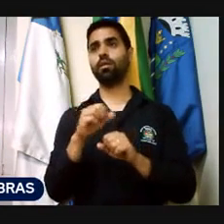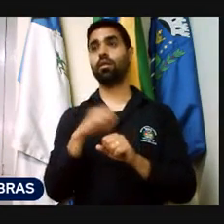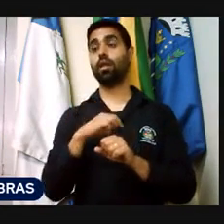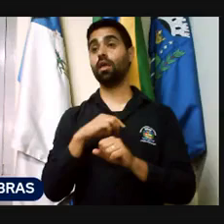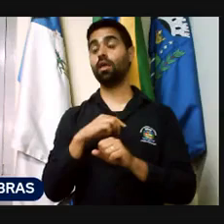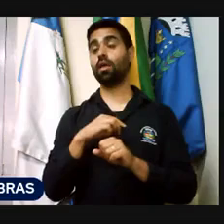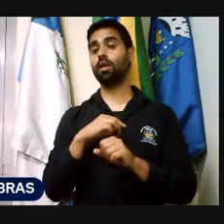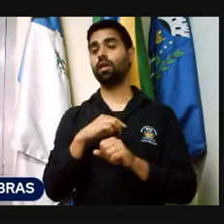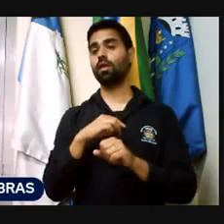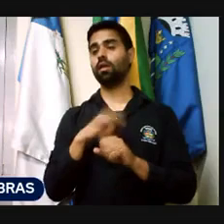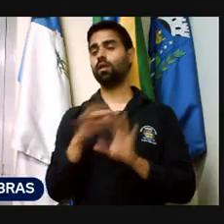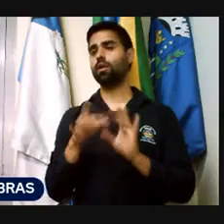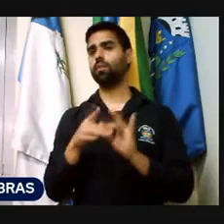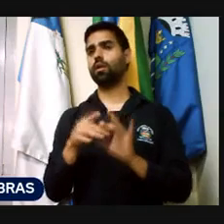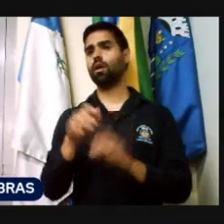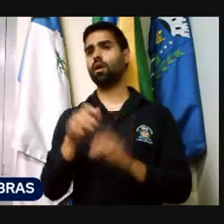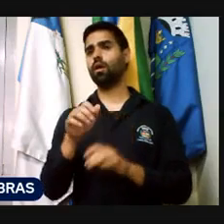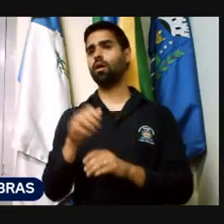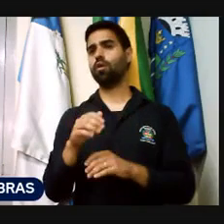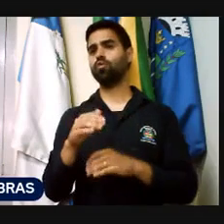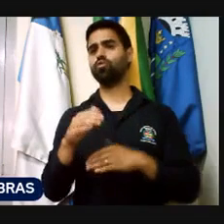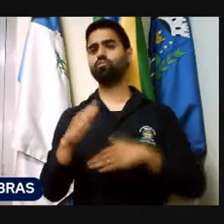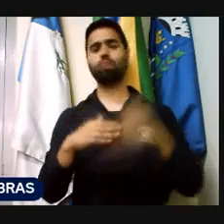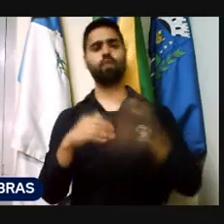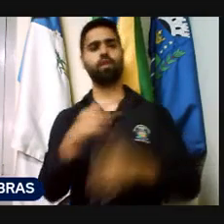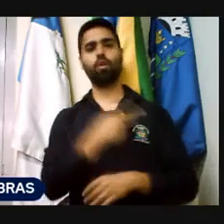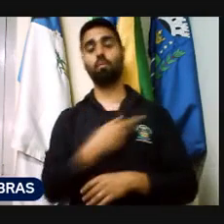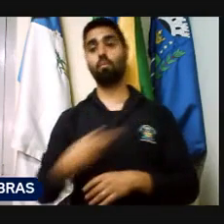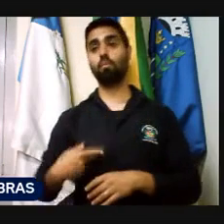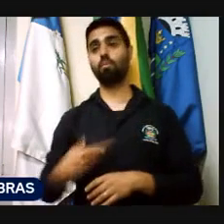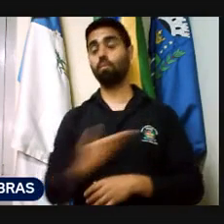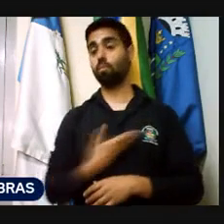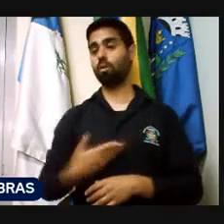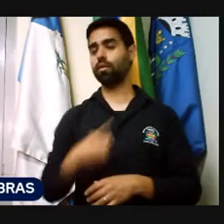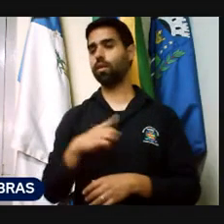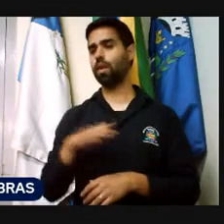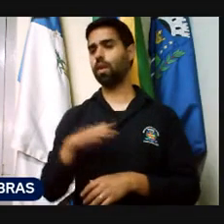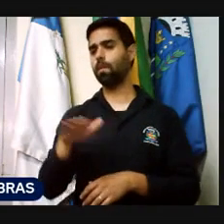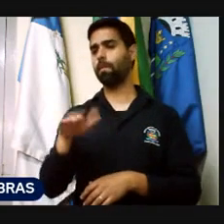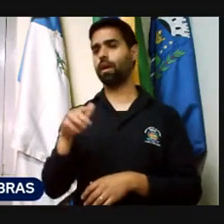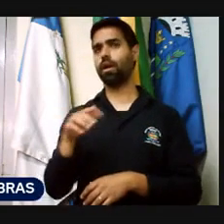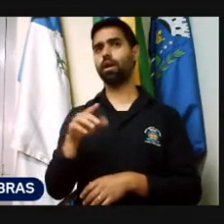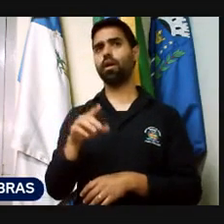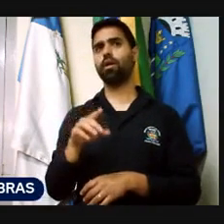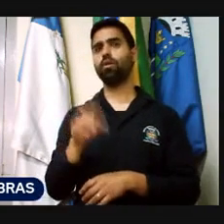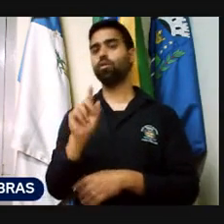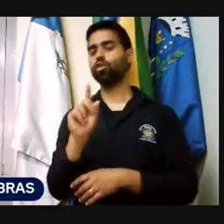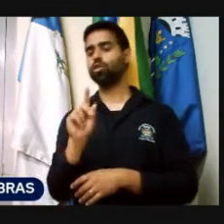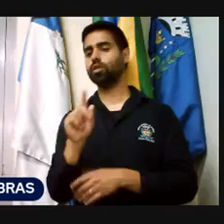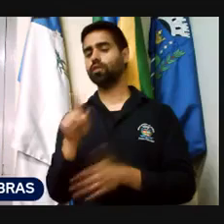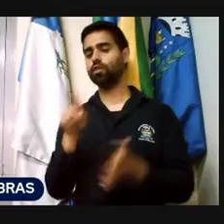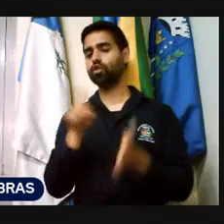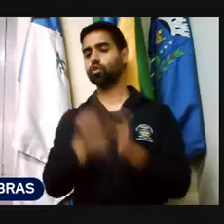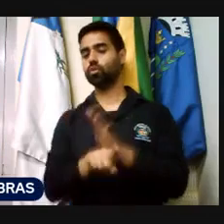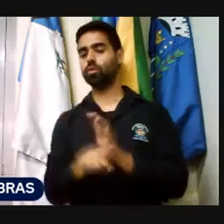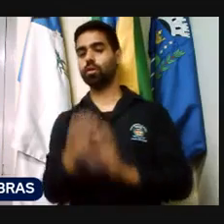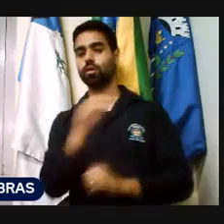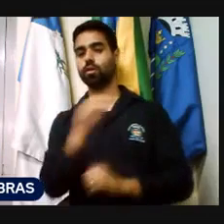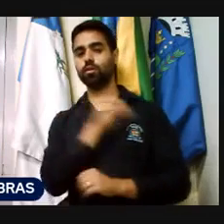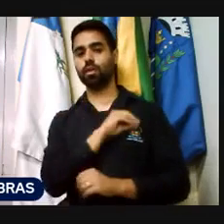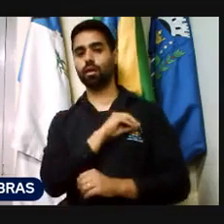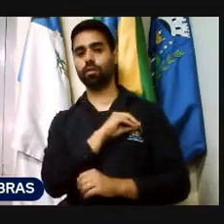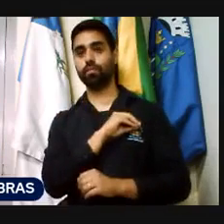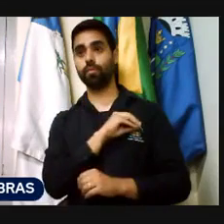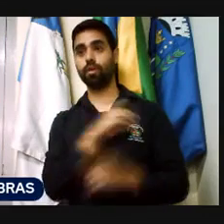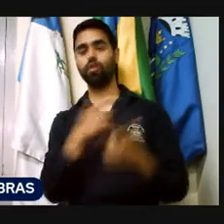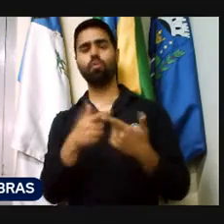servidores públicos terem o direito de pegar empréstimo consignado em folha. Isso foi diante da nossa